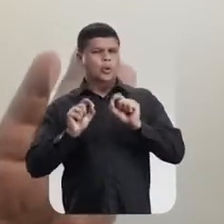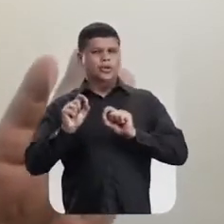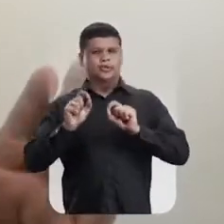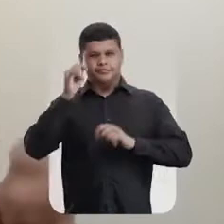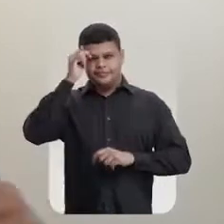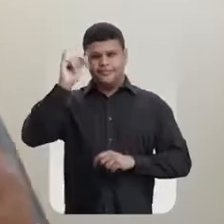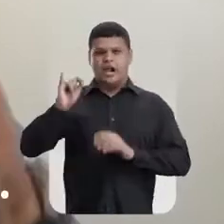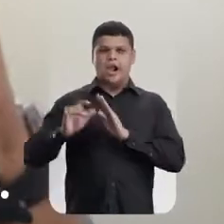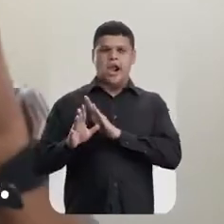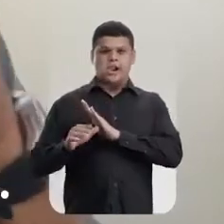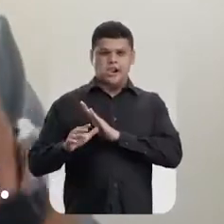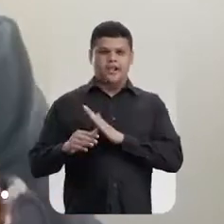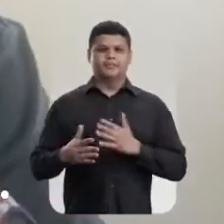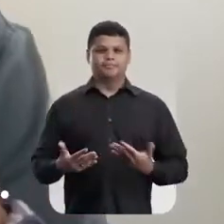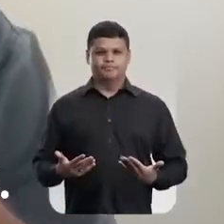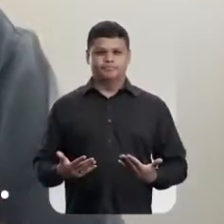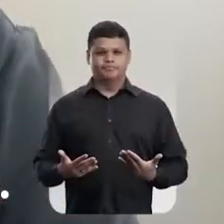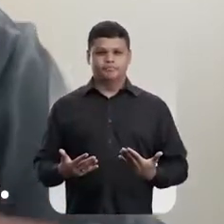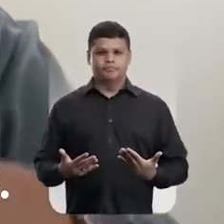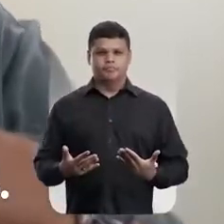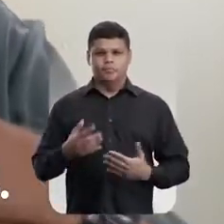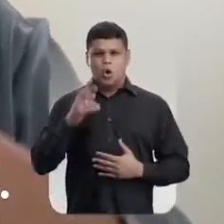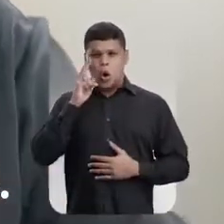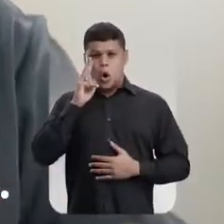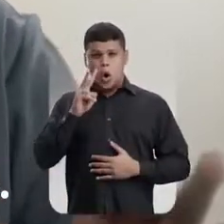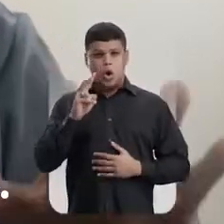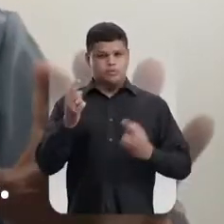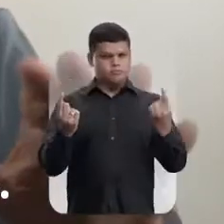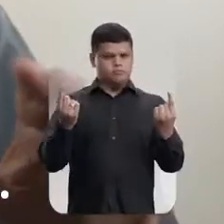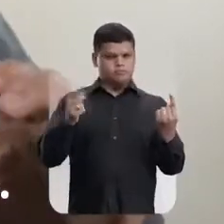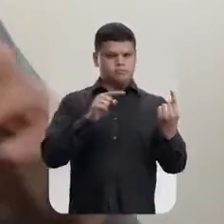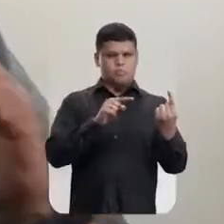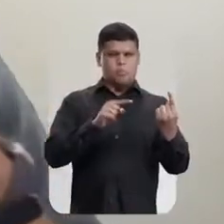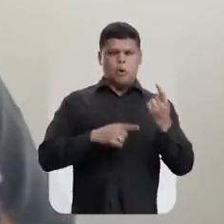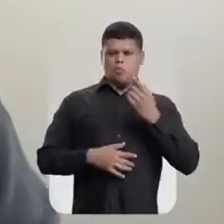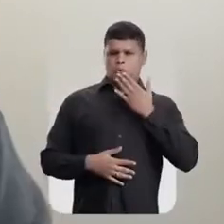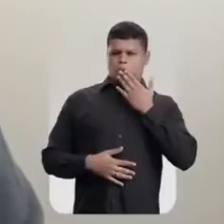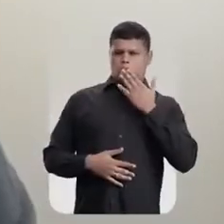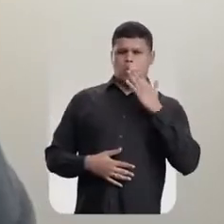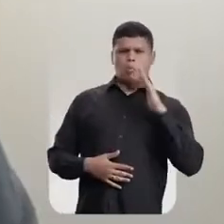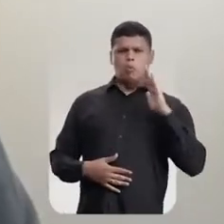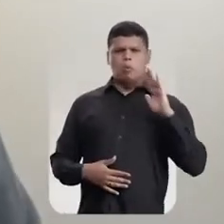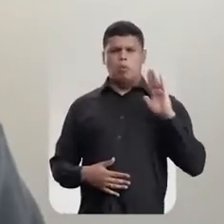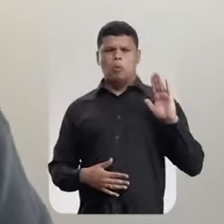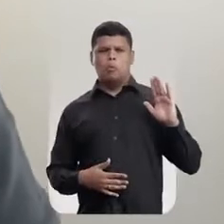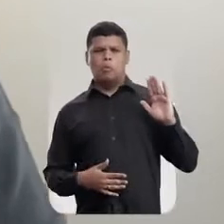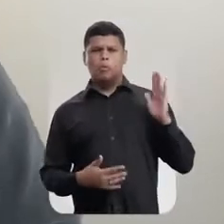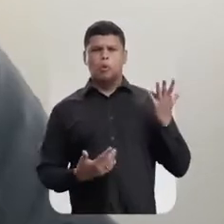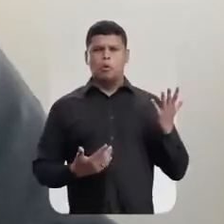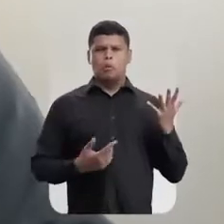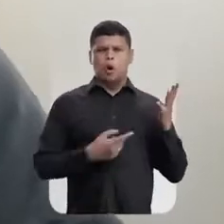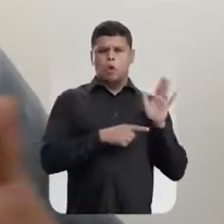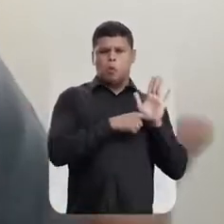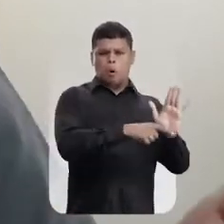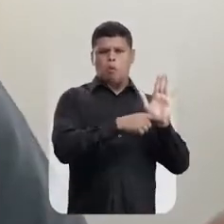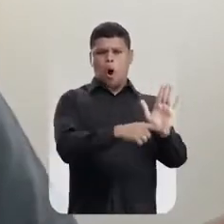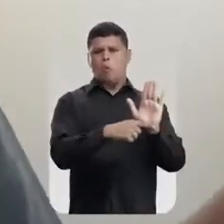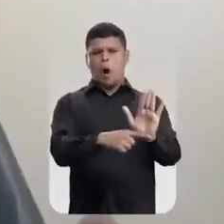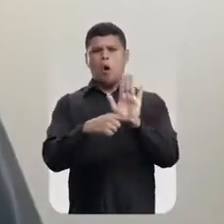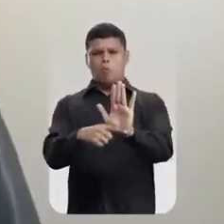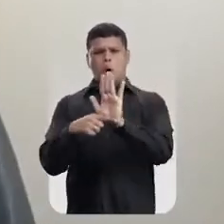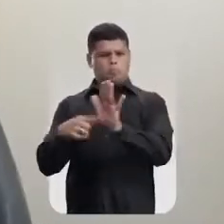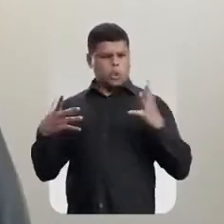corrupção. Desconfie de promessas milagrosas. Desconfie daqueles que têm solução para